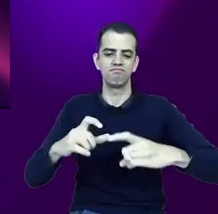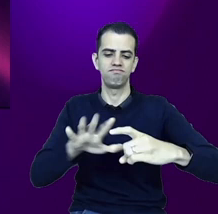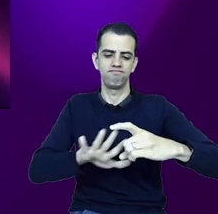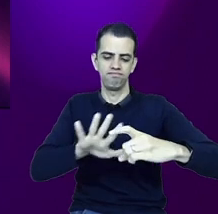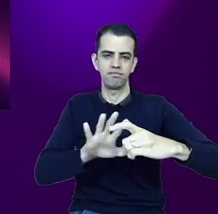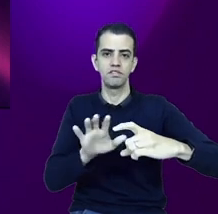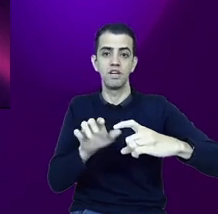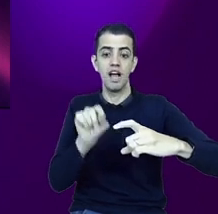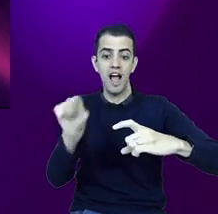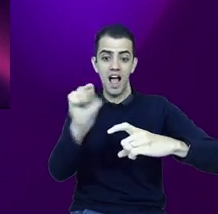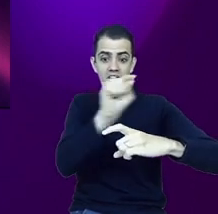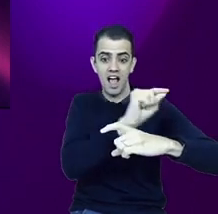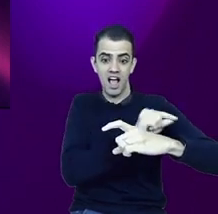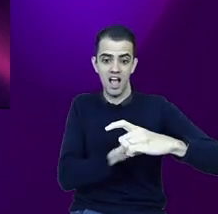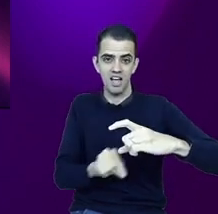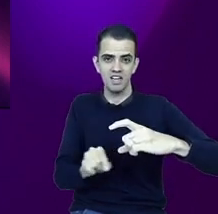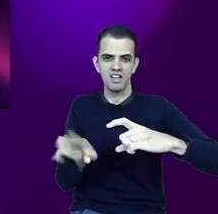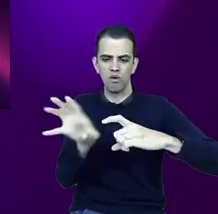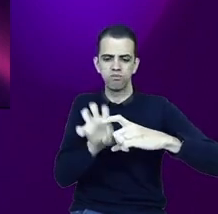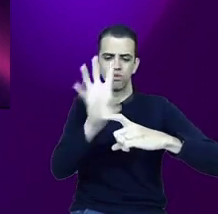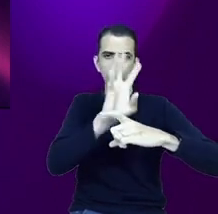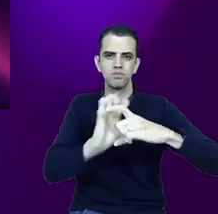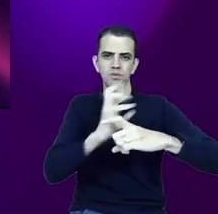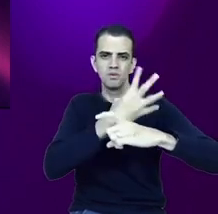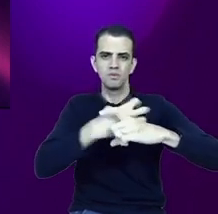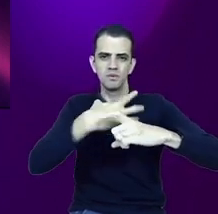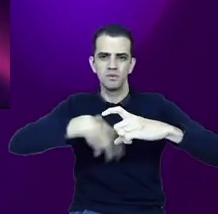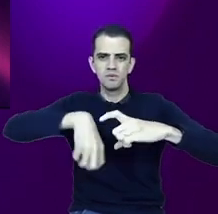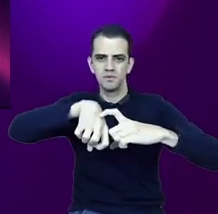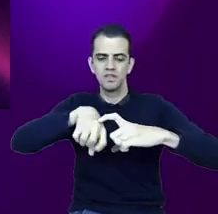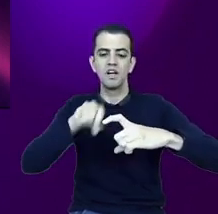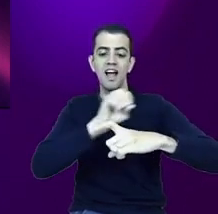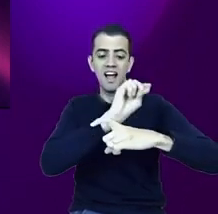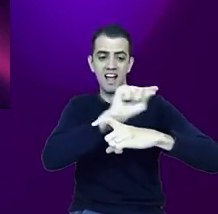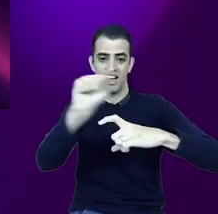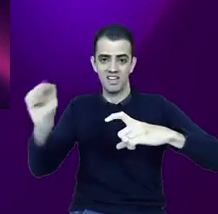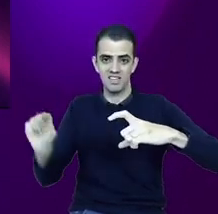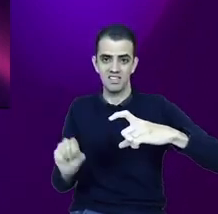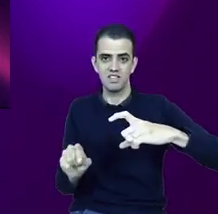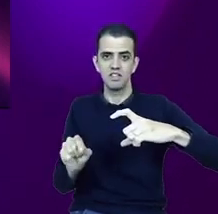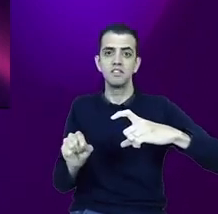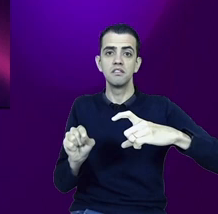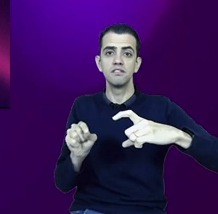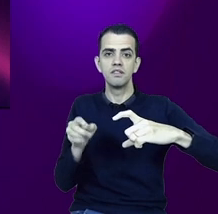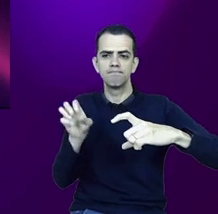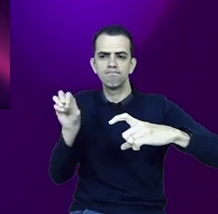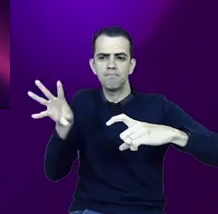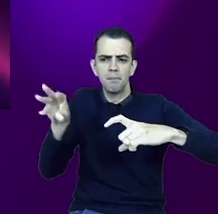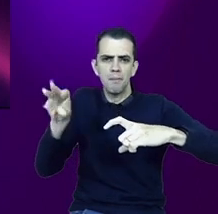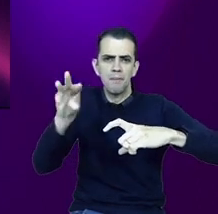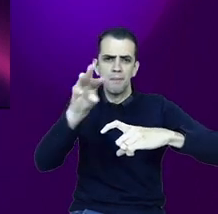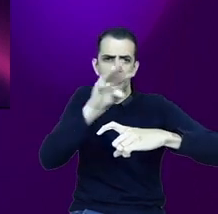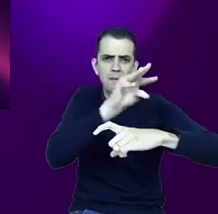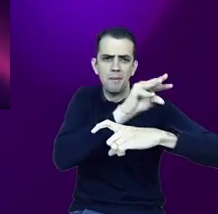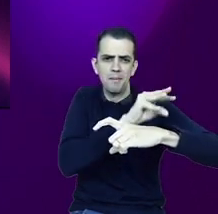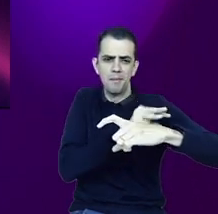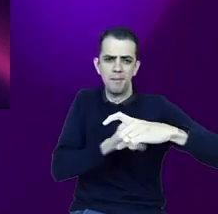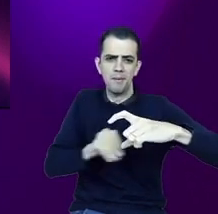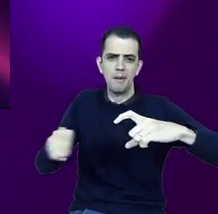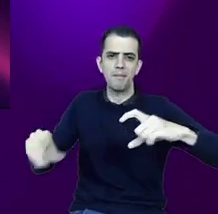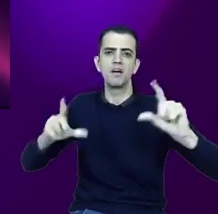seja, externas às áreas de captação ou mesmo hipersinal entre 2 e flare, com algum benefício, com o objetivo de